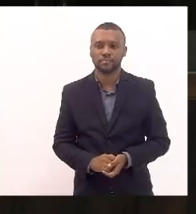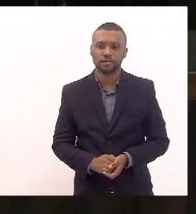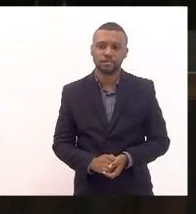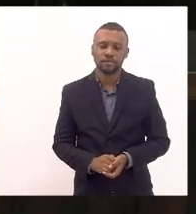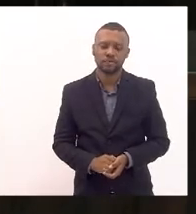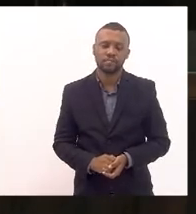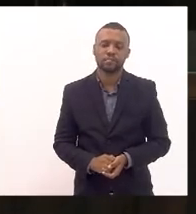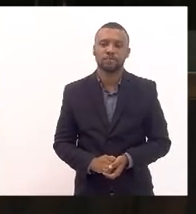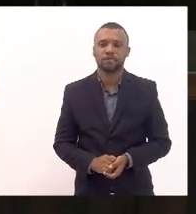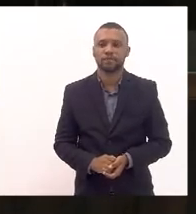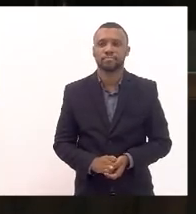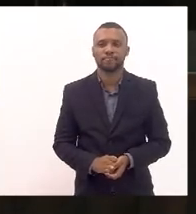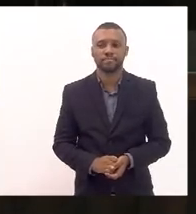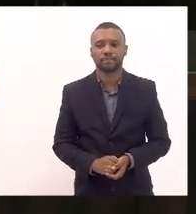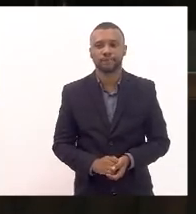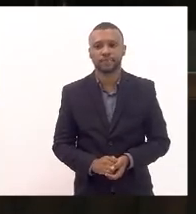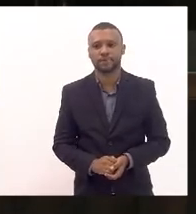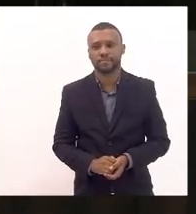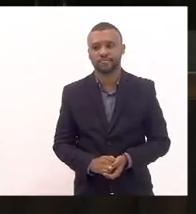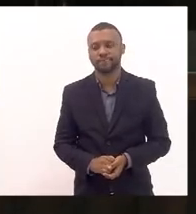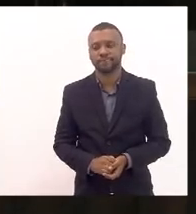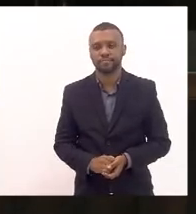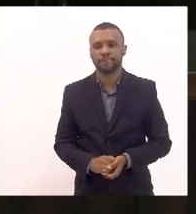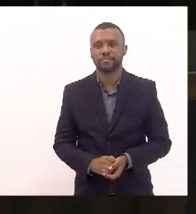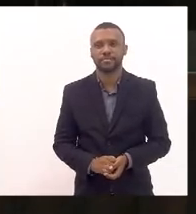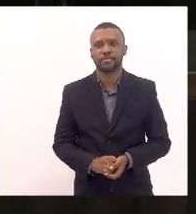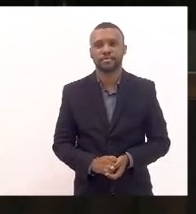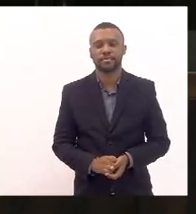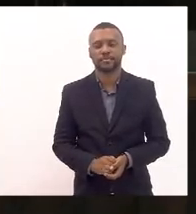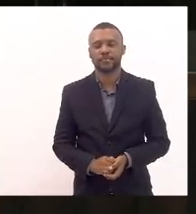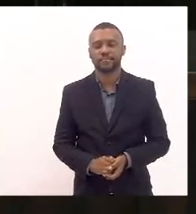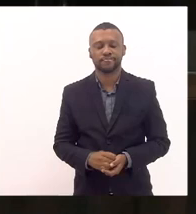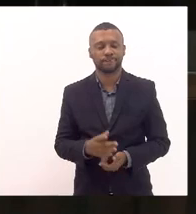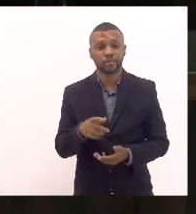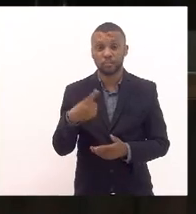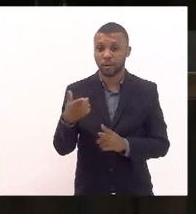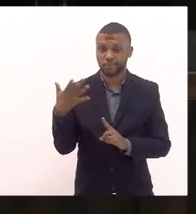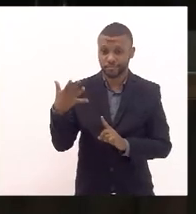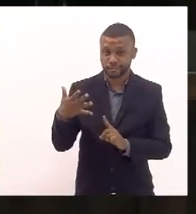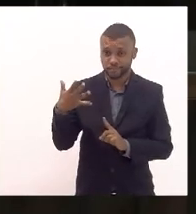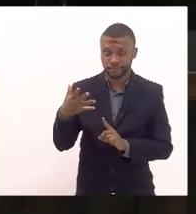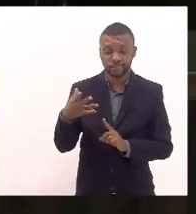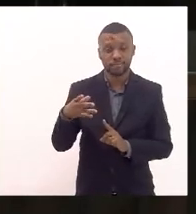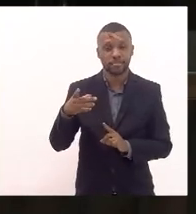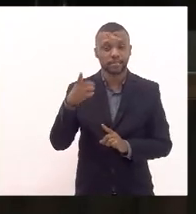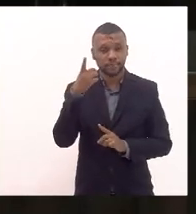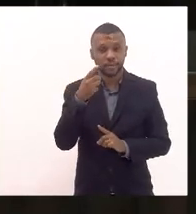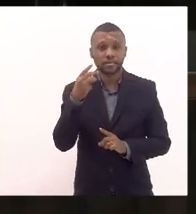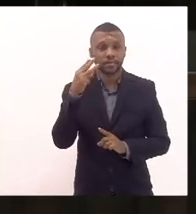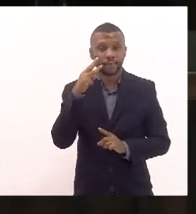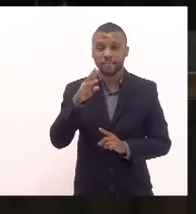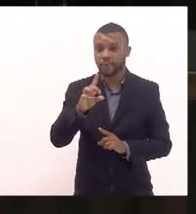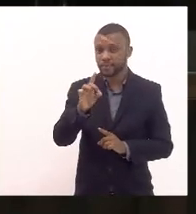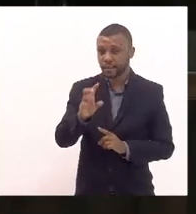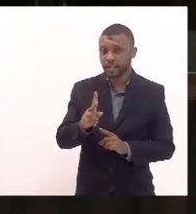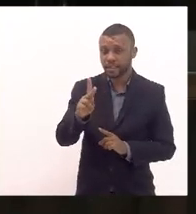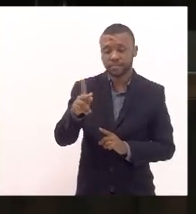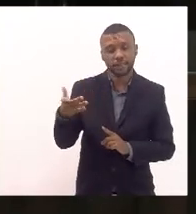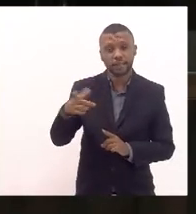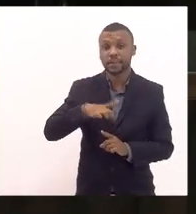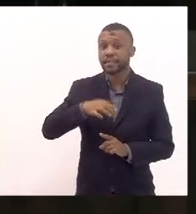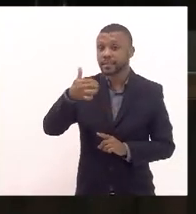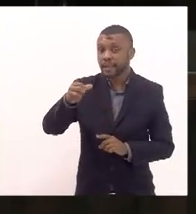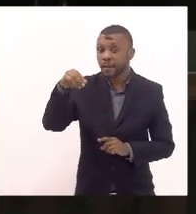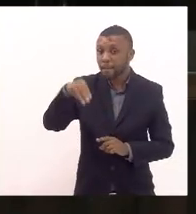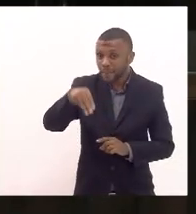Nobre deputada Mônica próximo orador inscrito Nobre Deputado waldeck Carneiro vossa excelência' dispõe